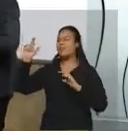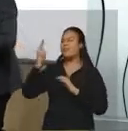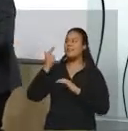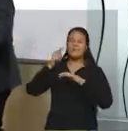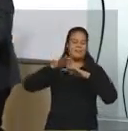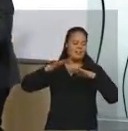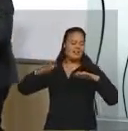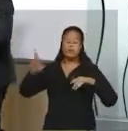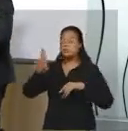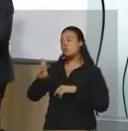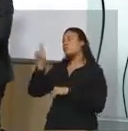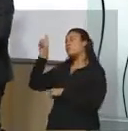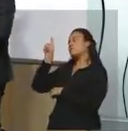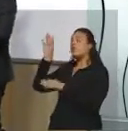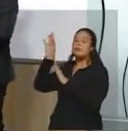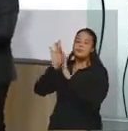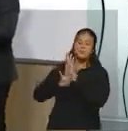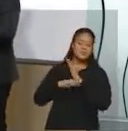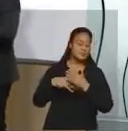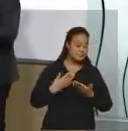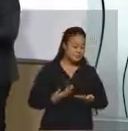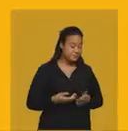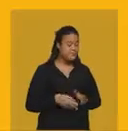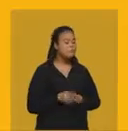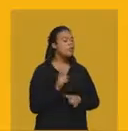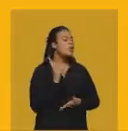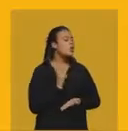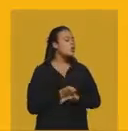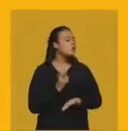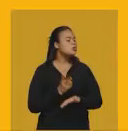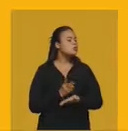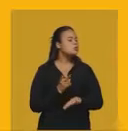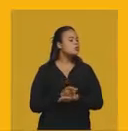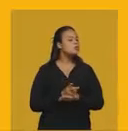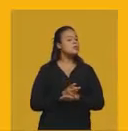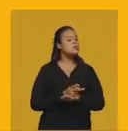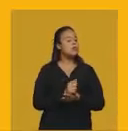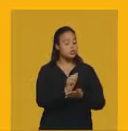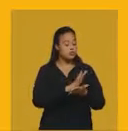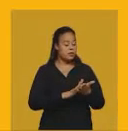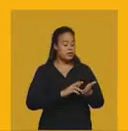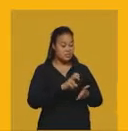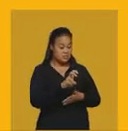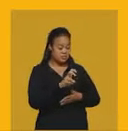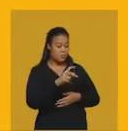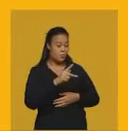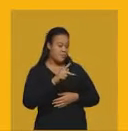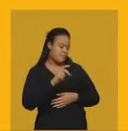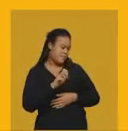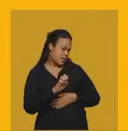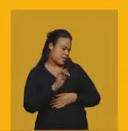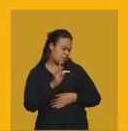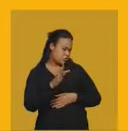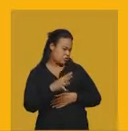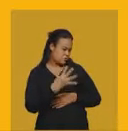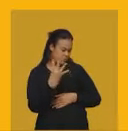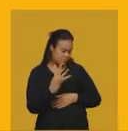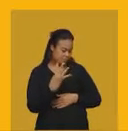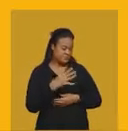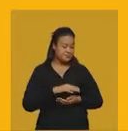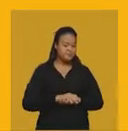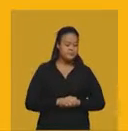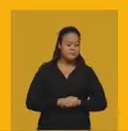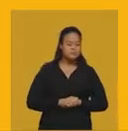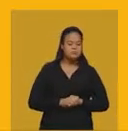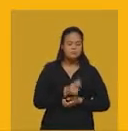utilizados. Continuando, atividade 5 da página 3 do PET volume 4. A pessoa